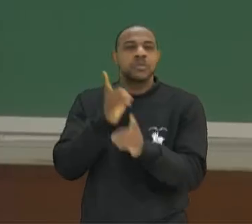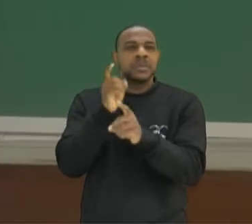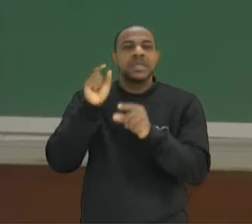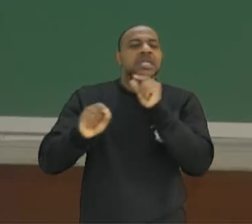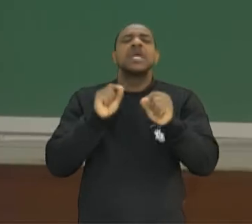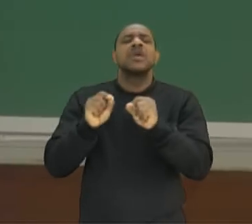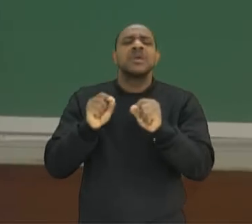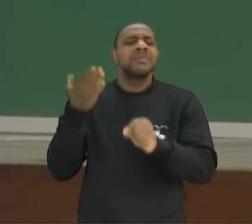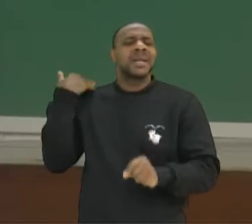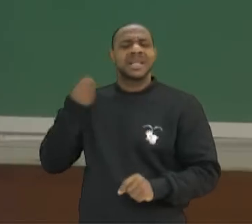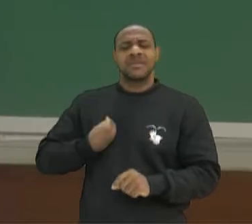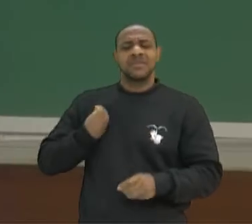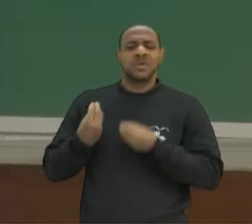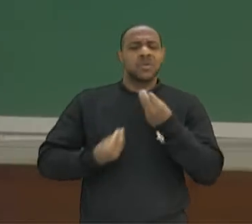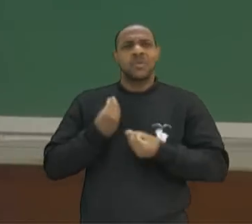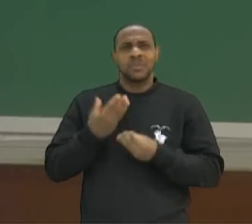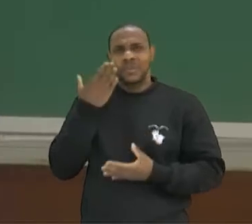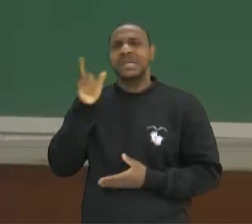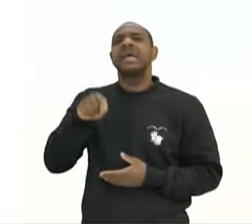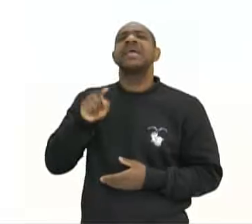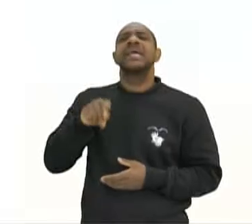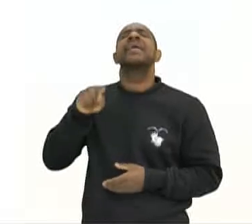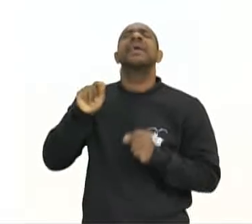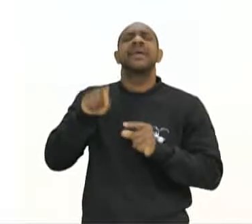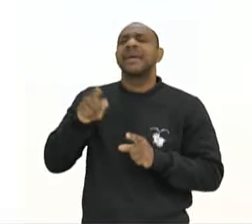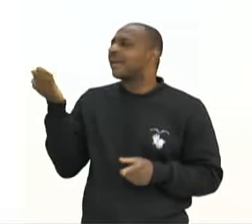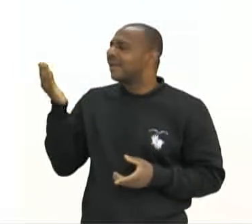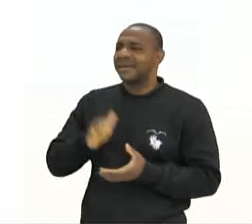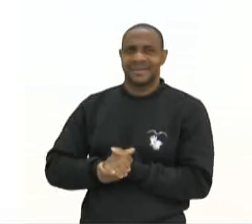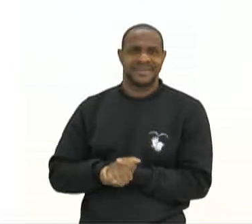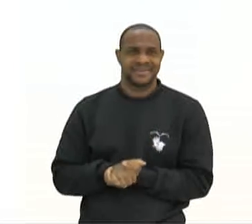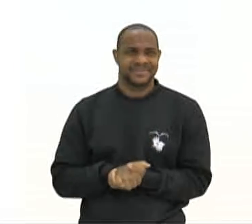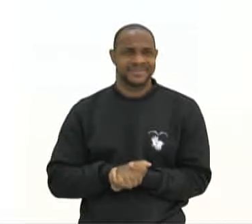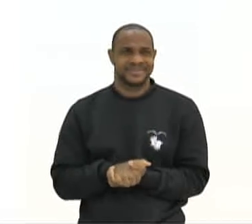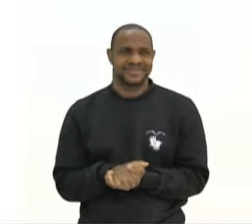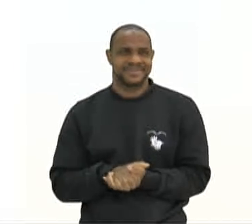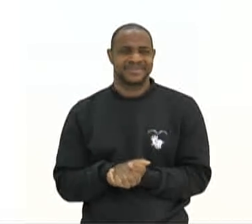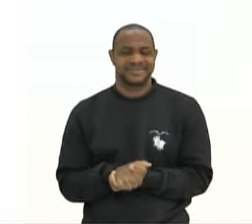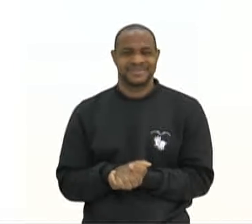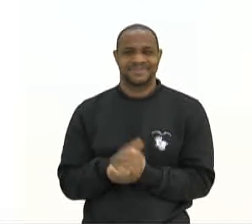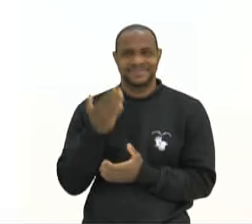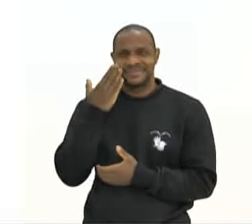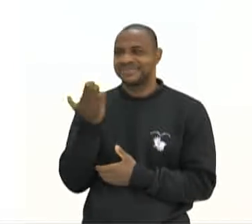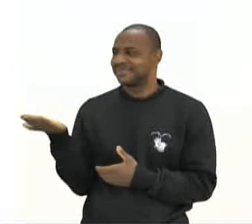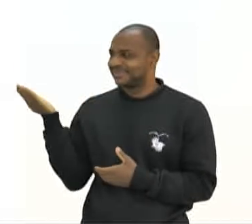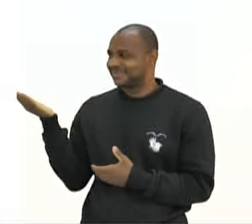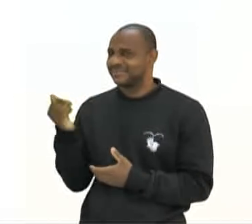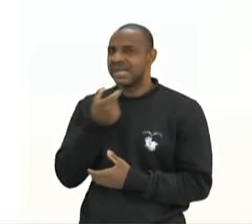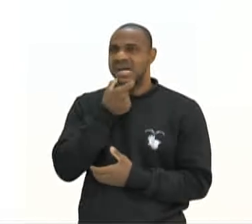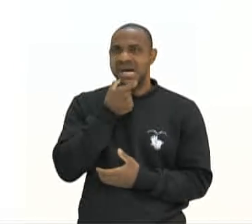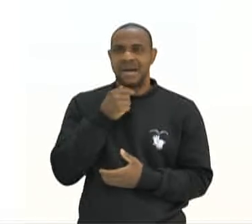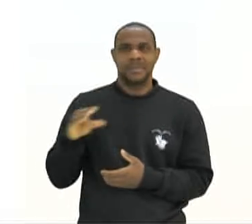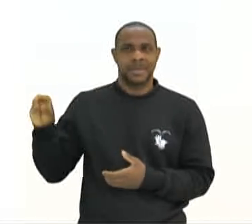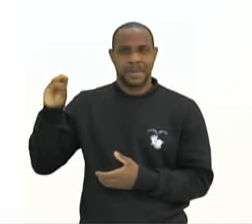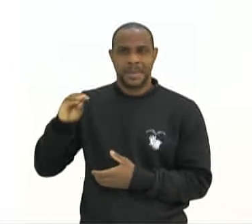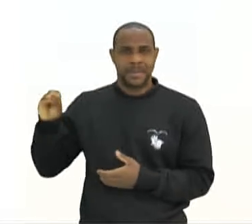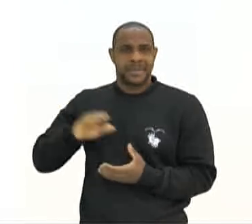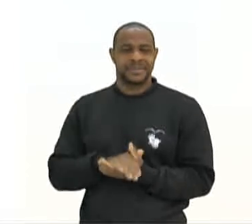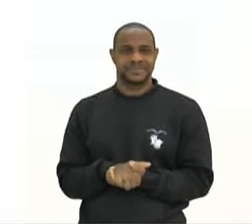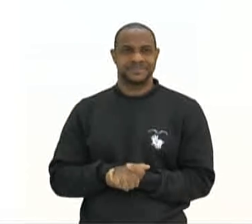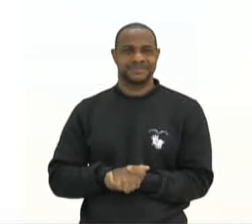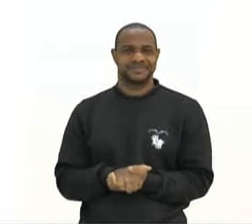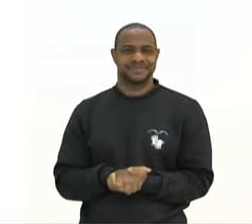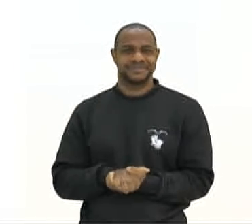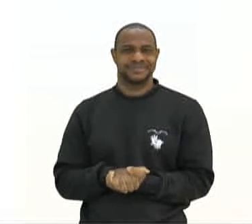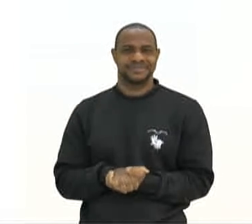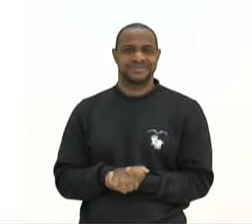ele foi? Vamos lá então, né? Each year on the third Monday of January, the Americans celebrate the birthday